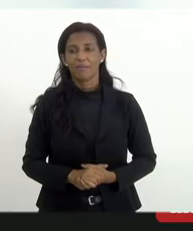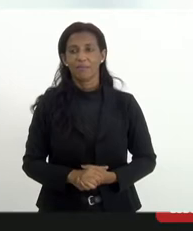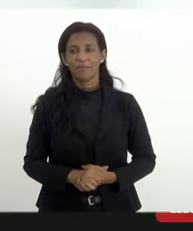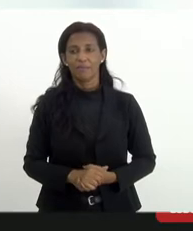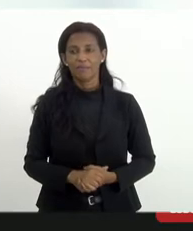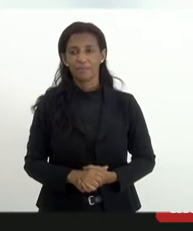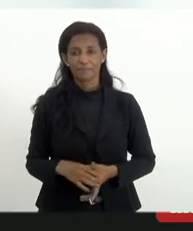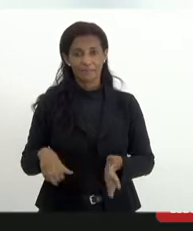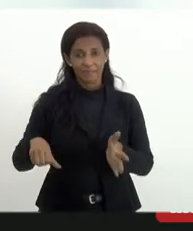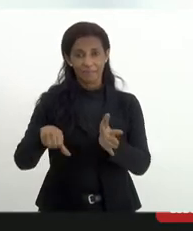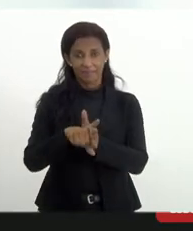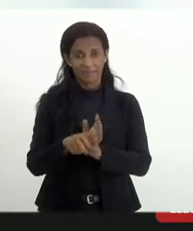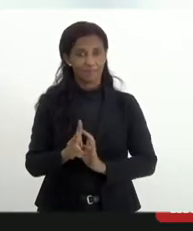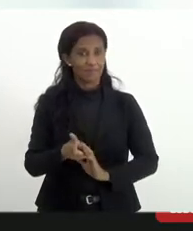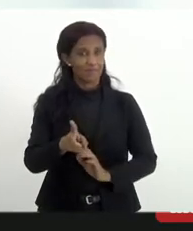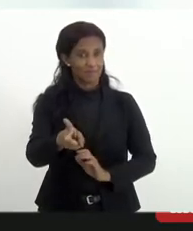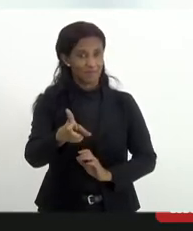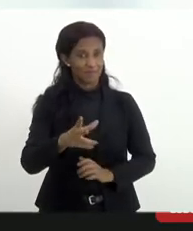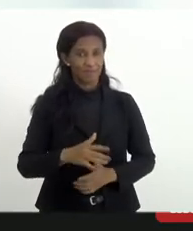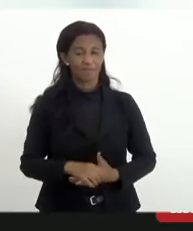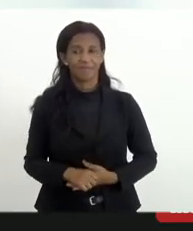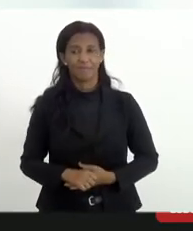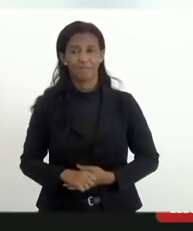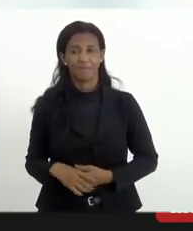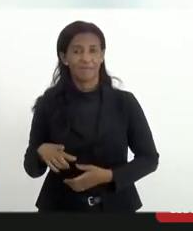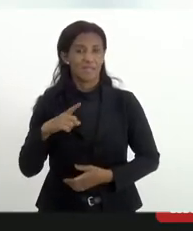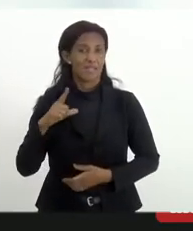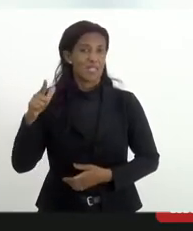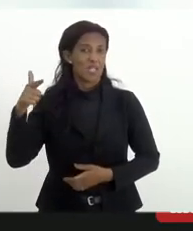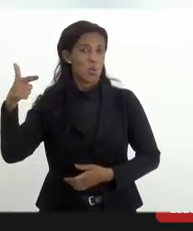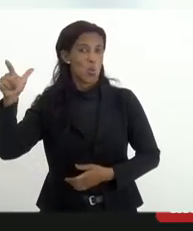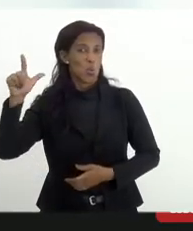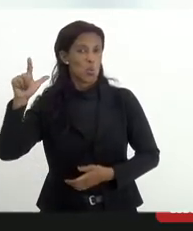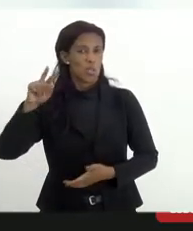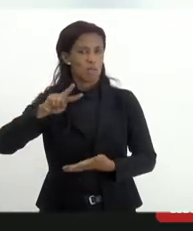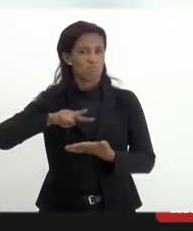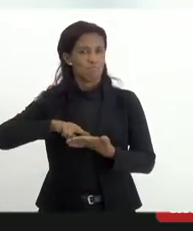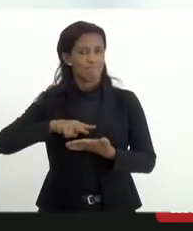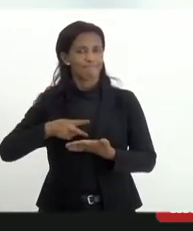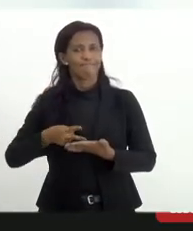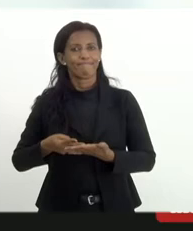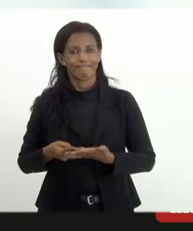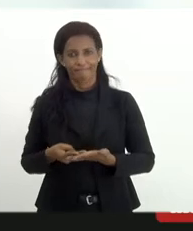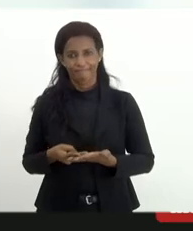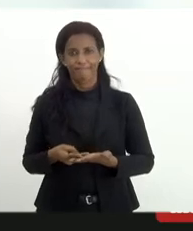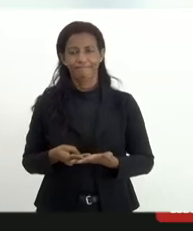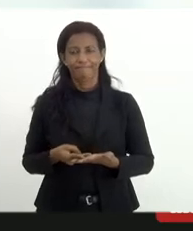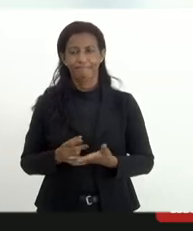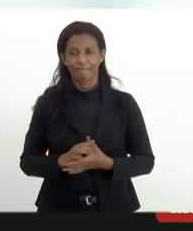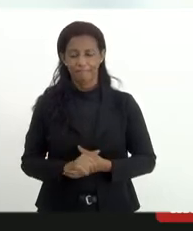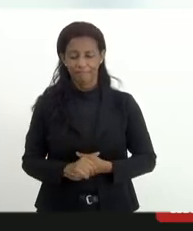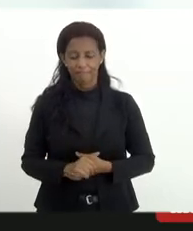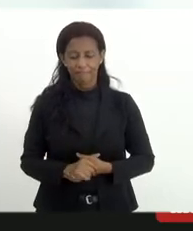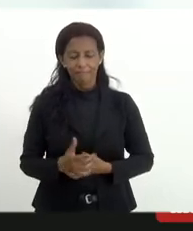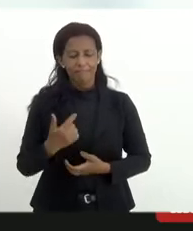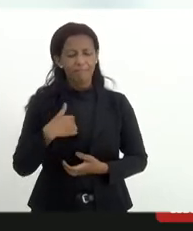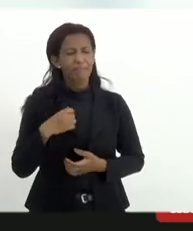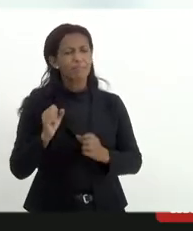E crime continuado tem uma outra interpretação. Como eu posso